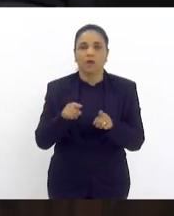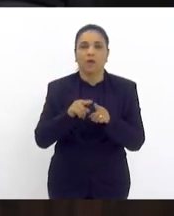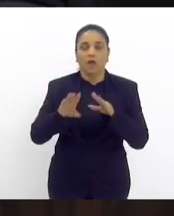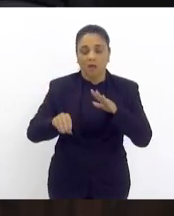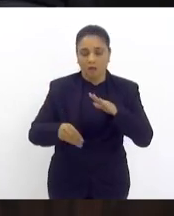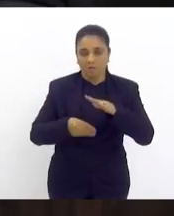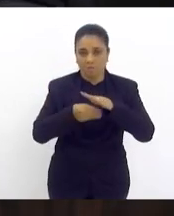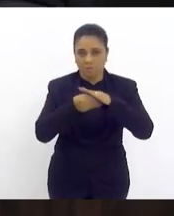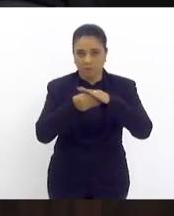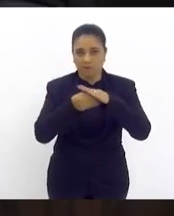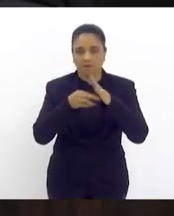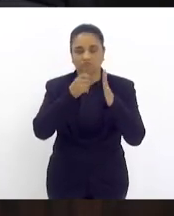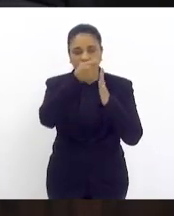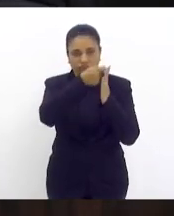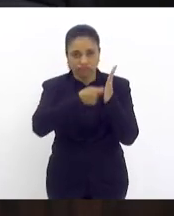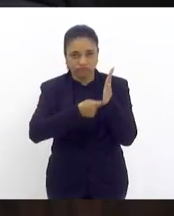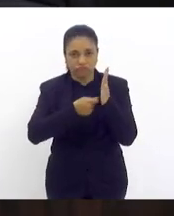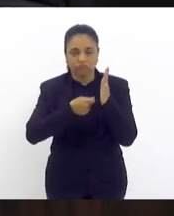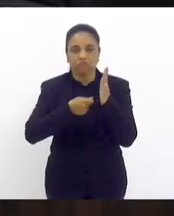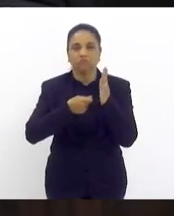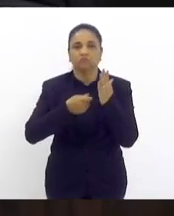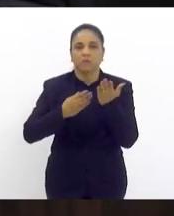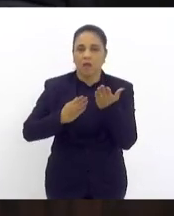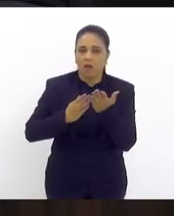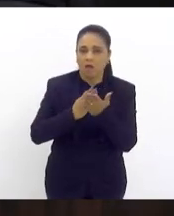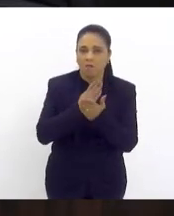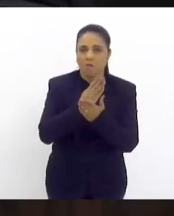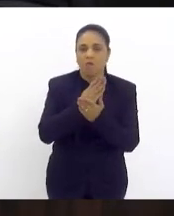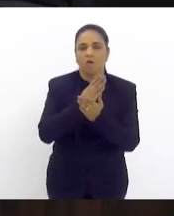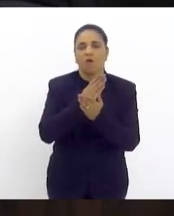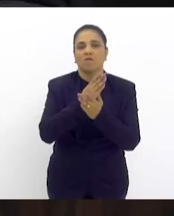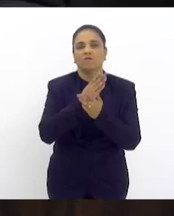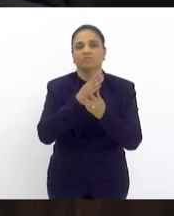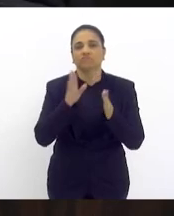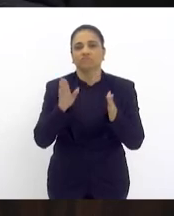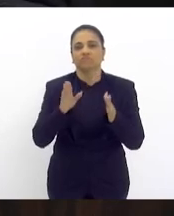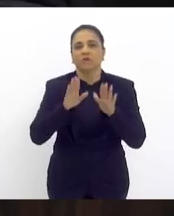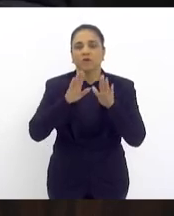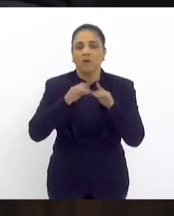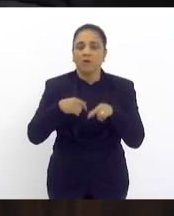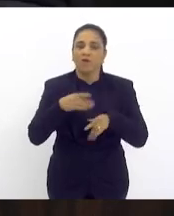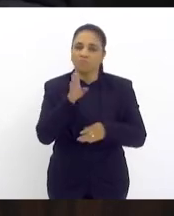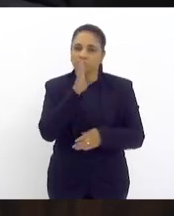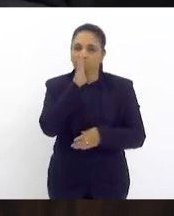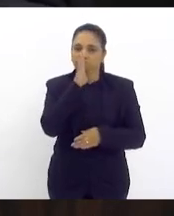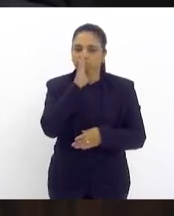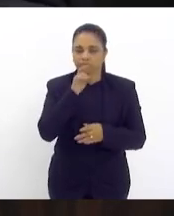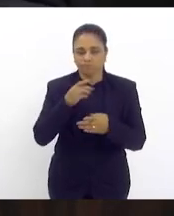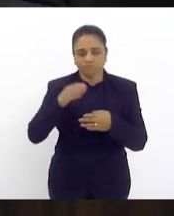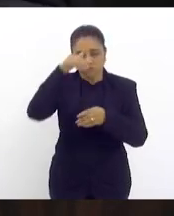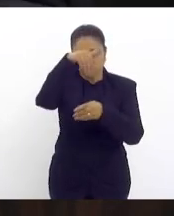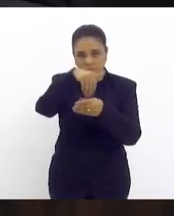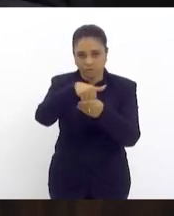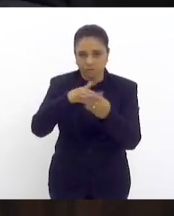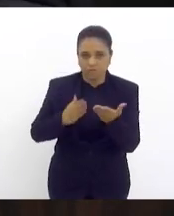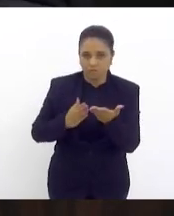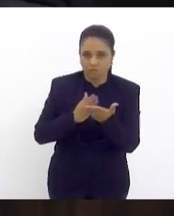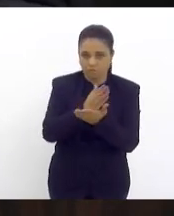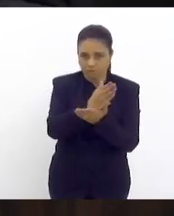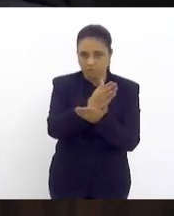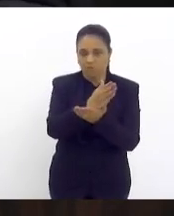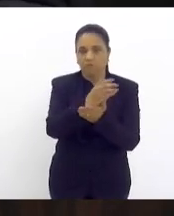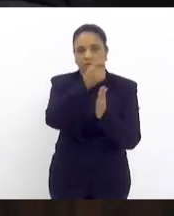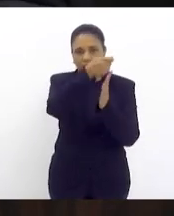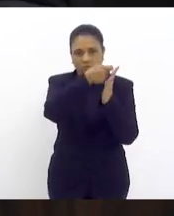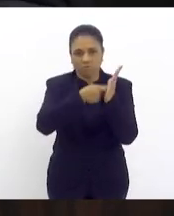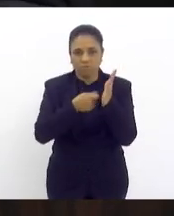de redação senhores Como estão aprovado em votação a redação